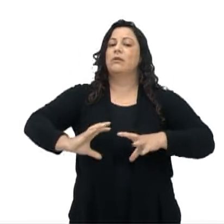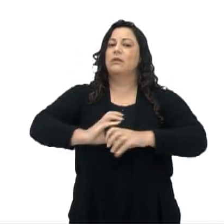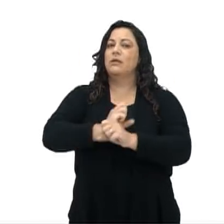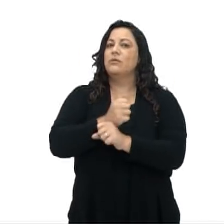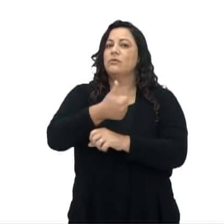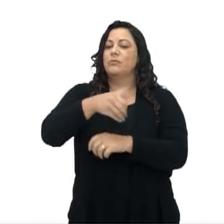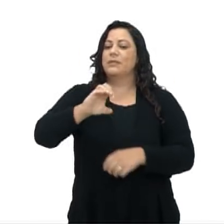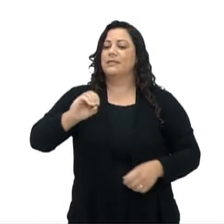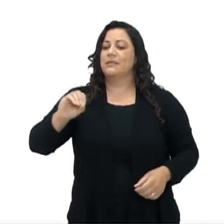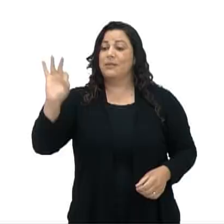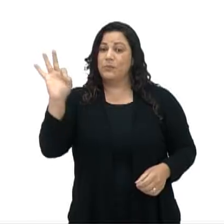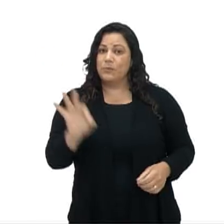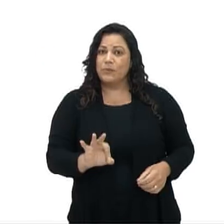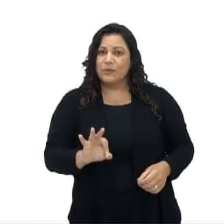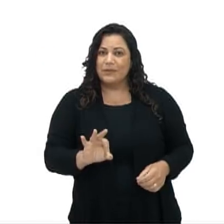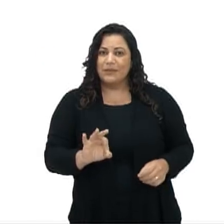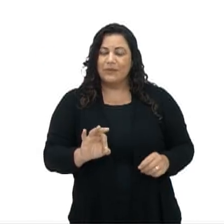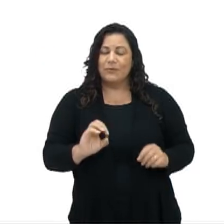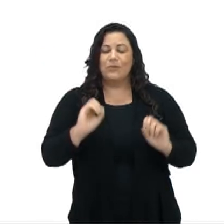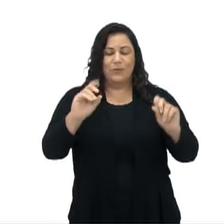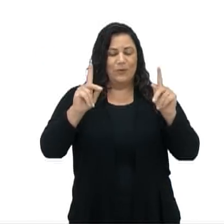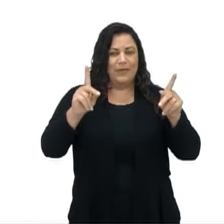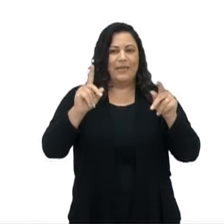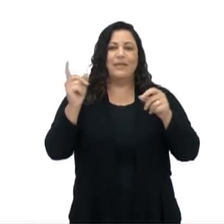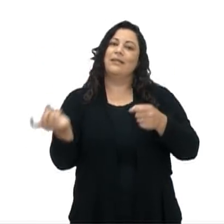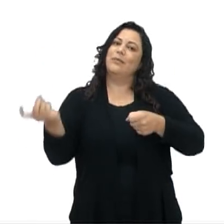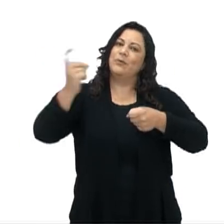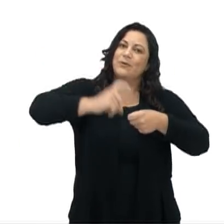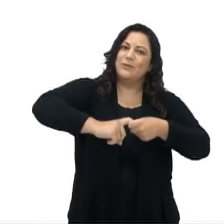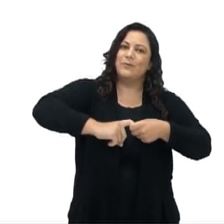100%. Legal? Já volto então com a resolução.